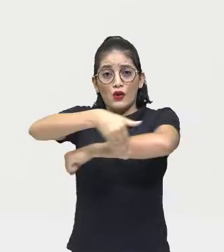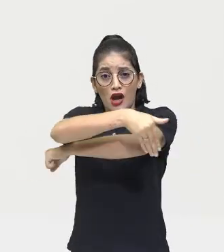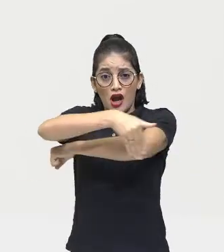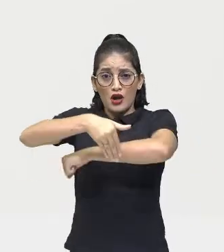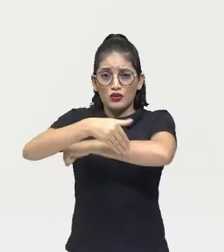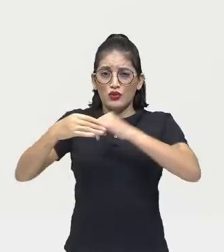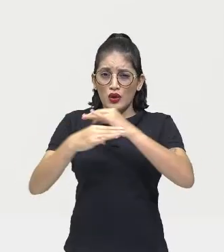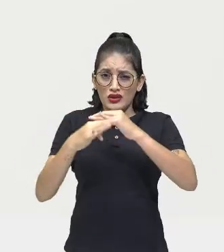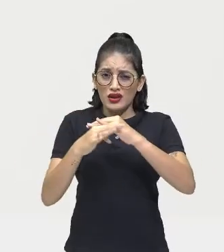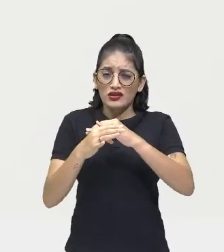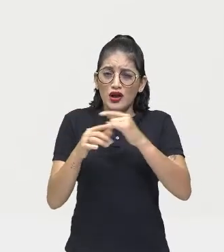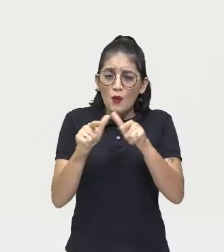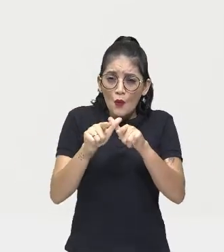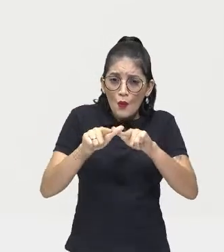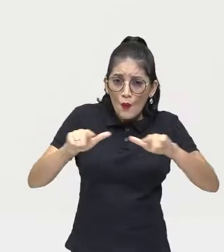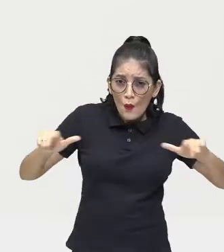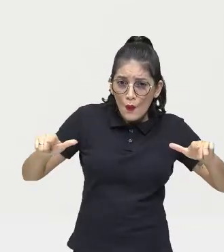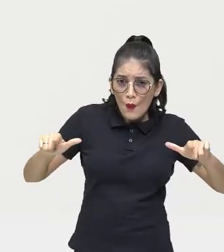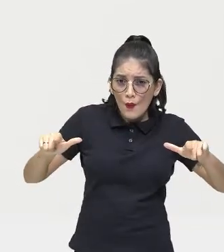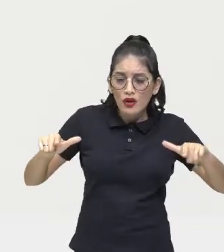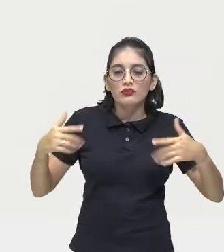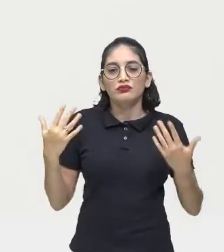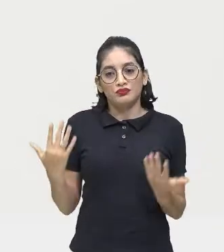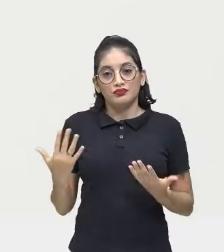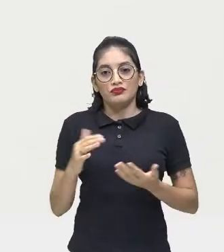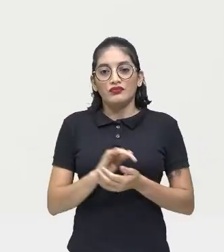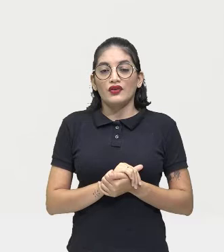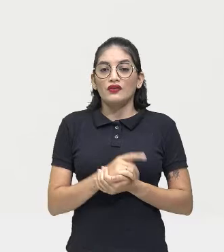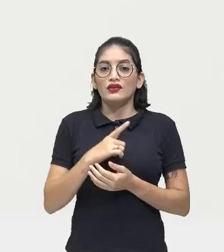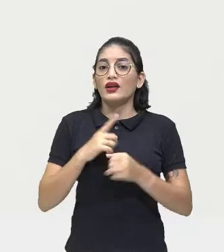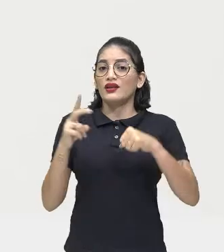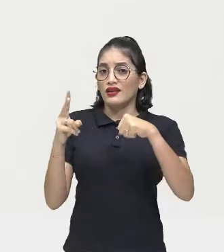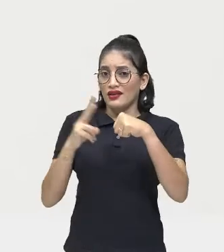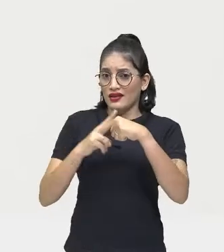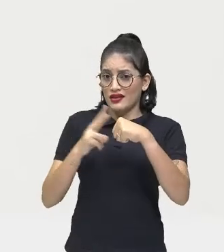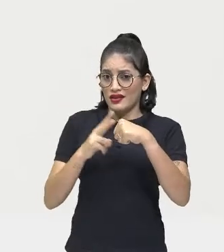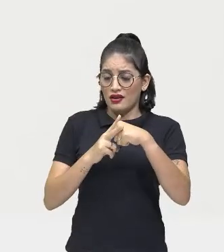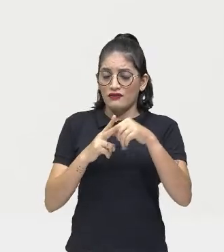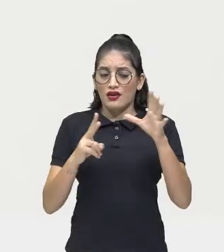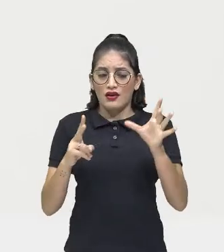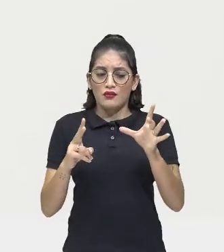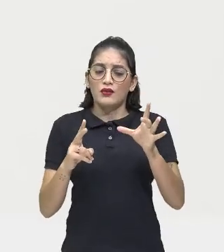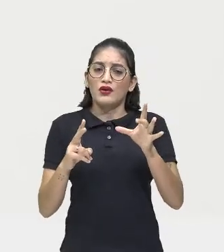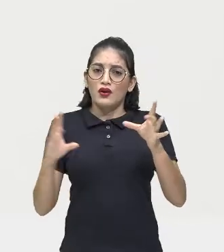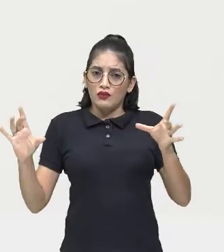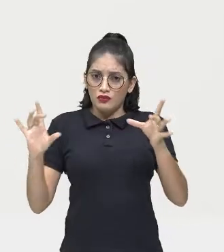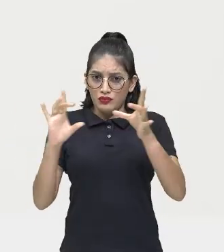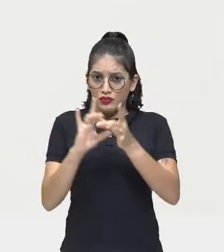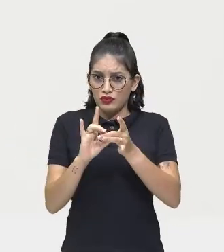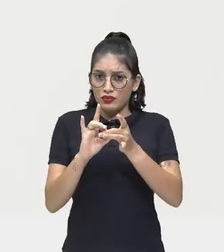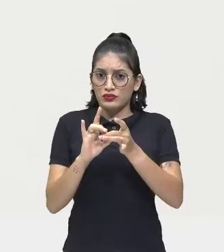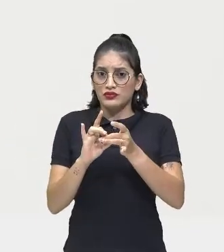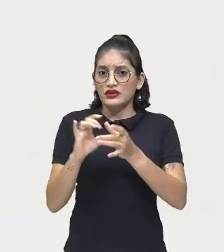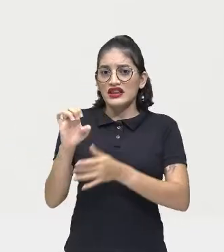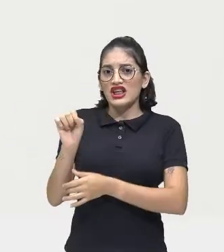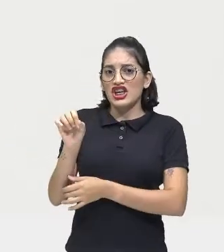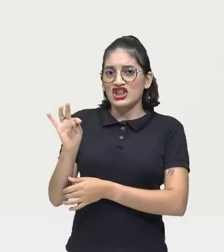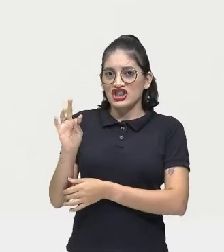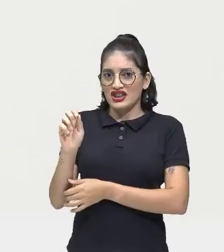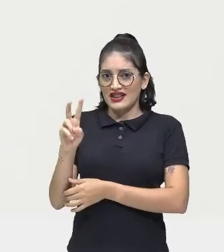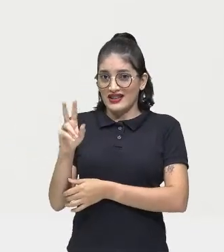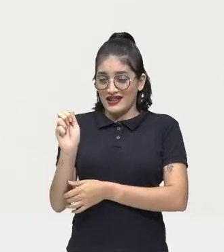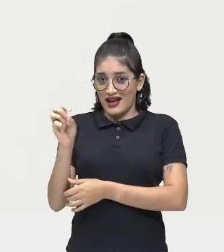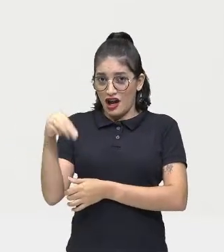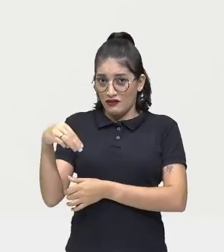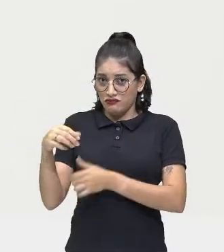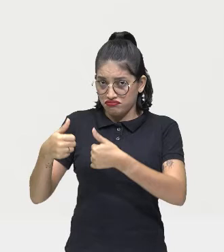estavam vazias. Quando eu tenho esse verbo de ligação utilizado aqui, estavam vazias, eu posso afirmar que